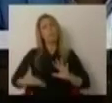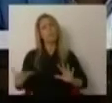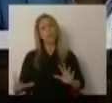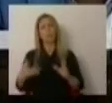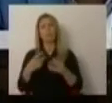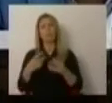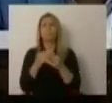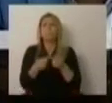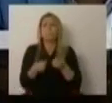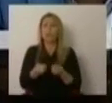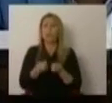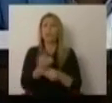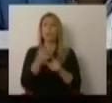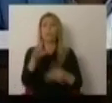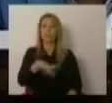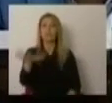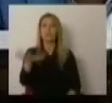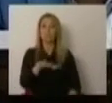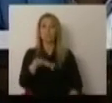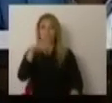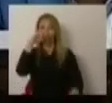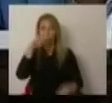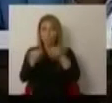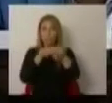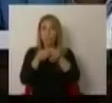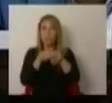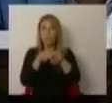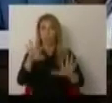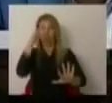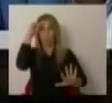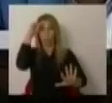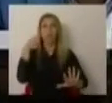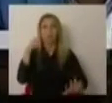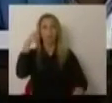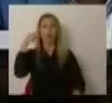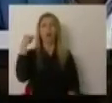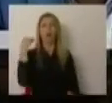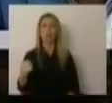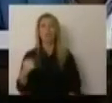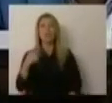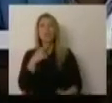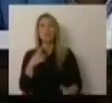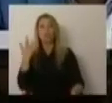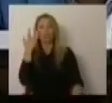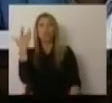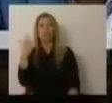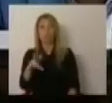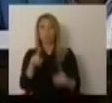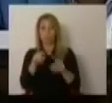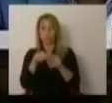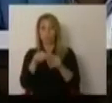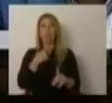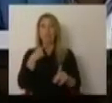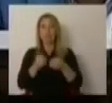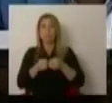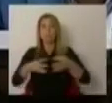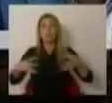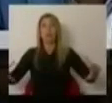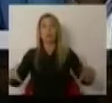quanto o clima político está a endurecer e os ataques a comunidades estrangeiras no Reino Unido estão a aumentar e, portanto, isso preocupa-nos. E